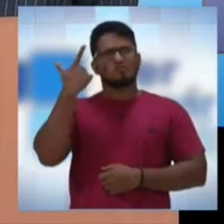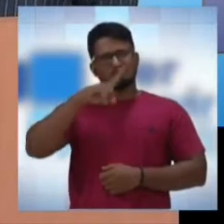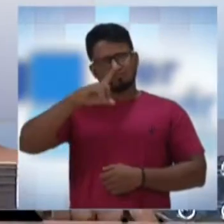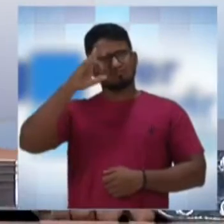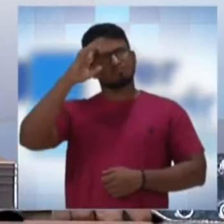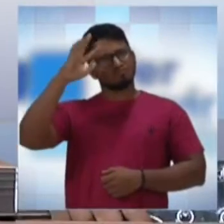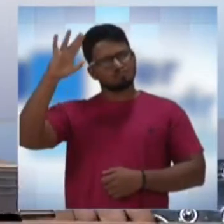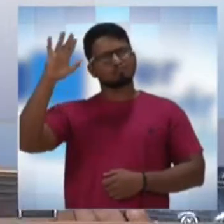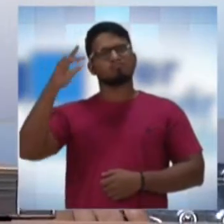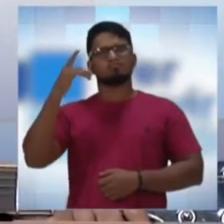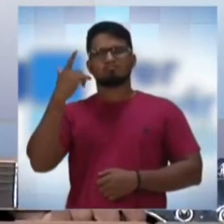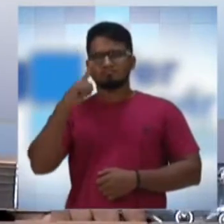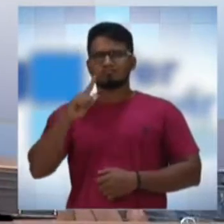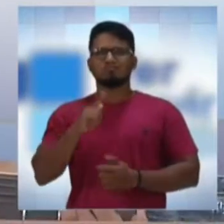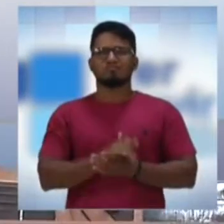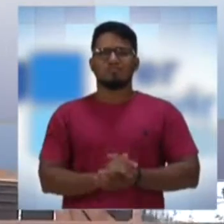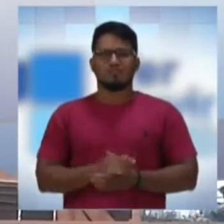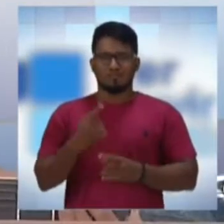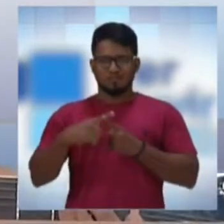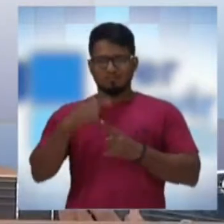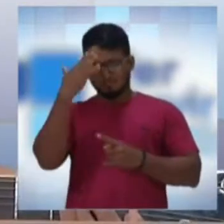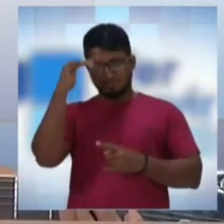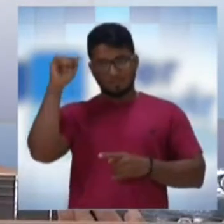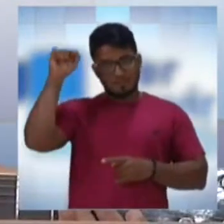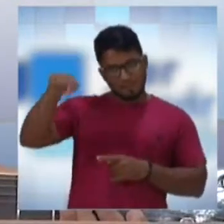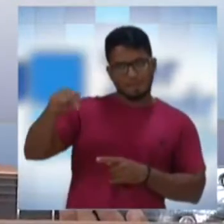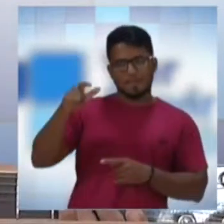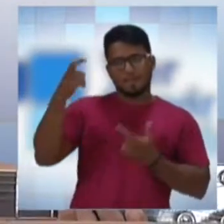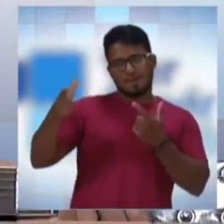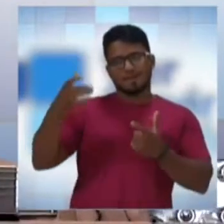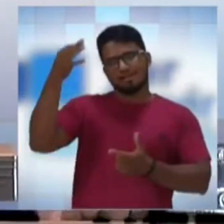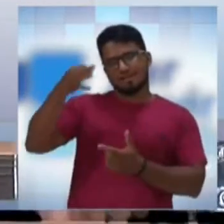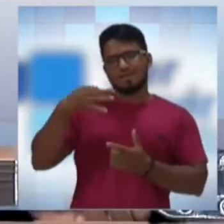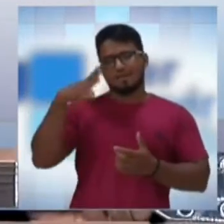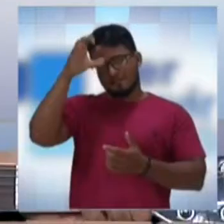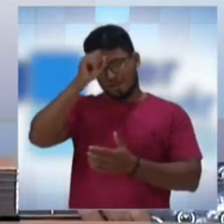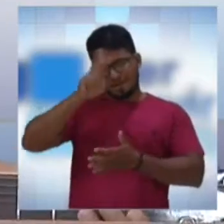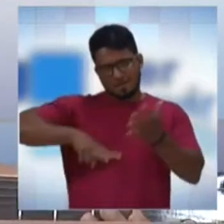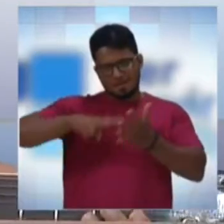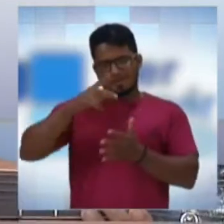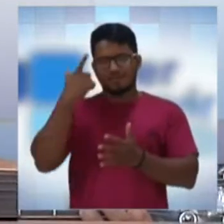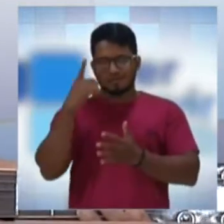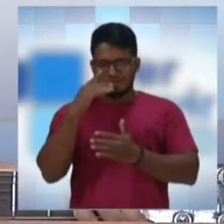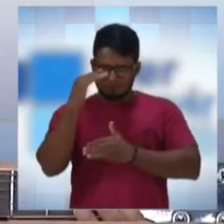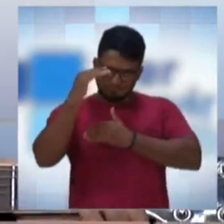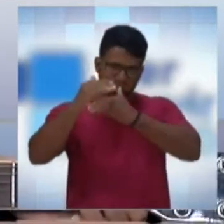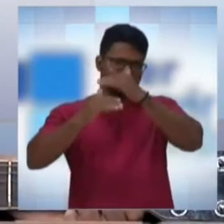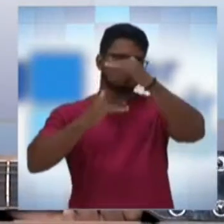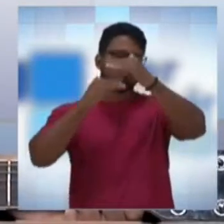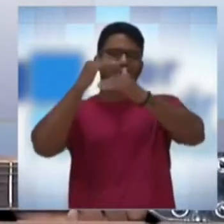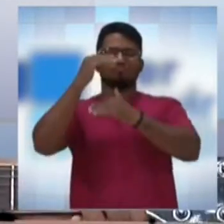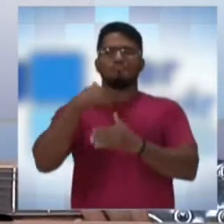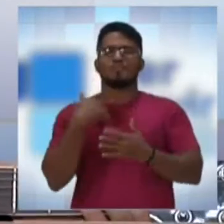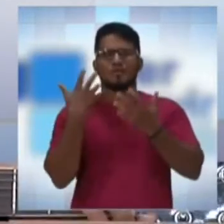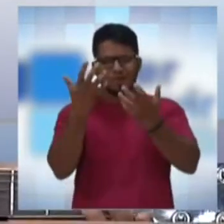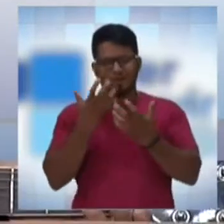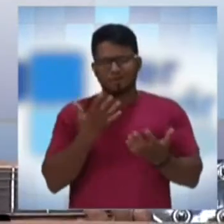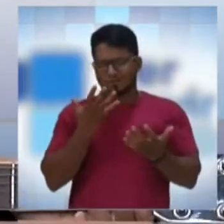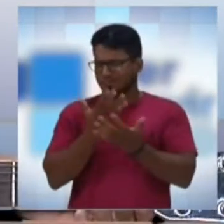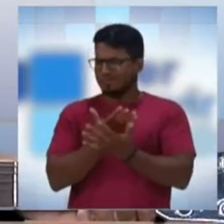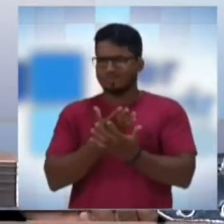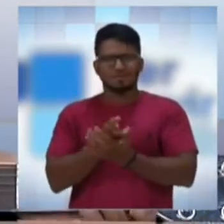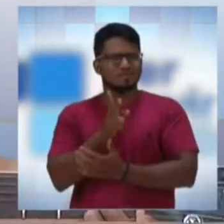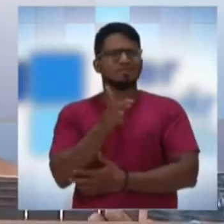sonho concretizado, porque eu sabia que ali era o pontapé inicial para eu realizar um sonho, né? Que era